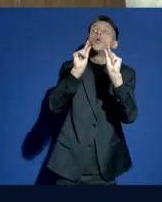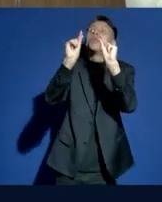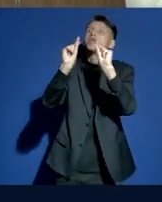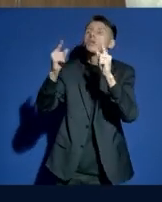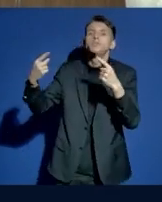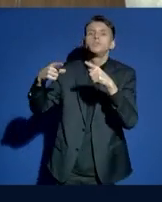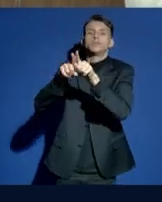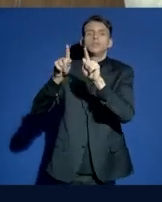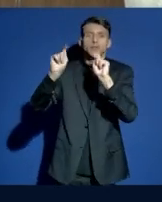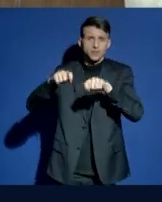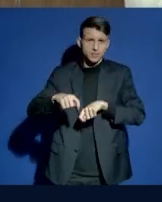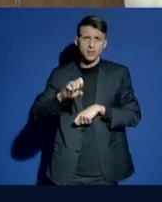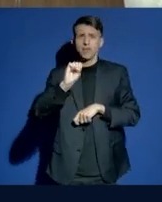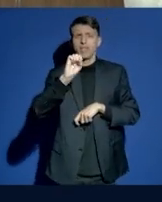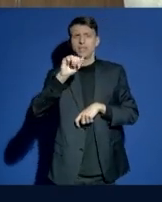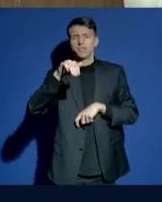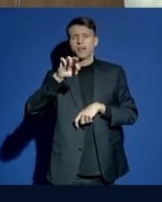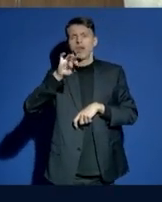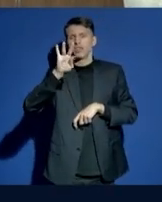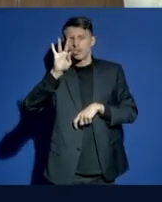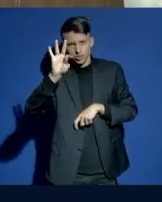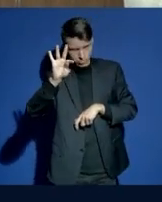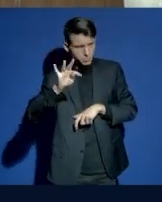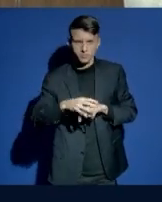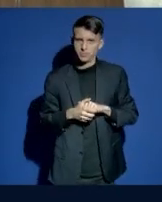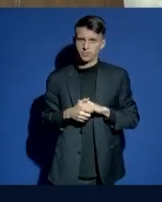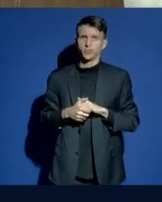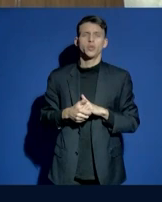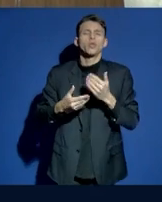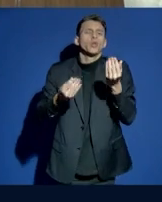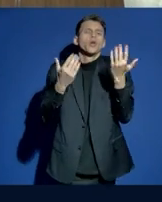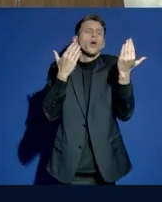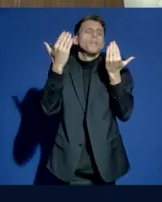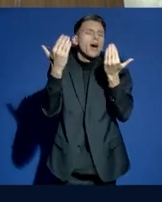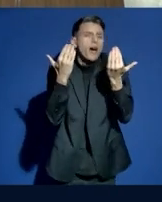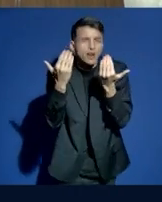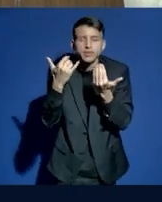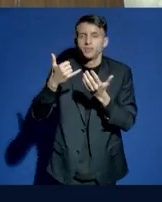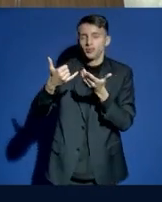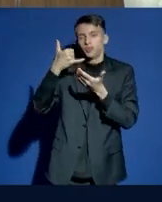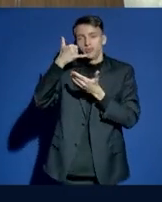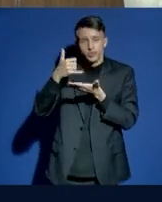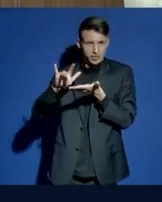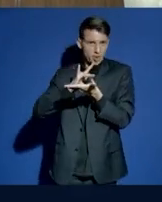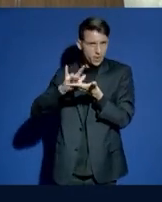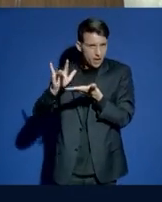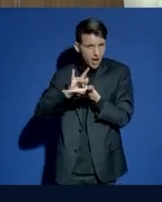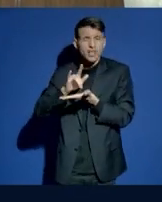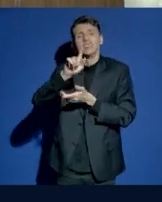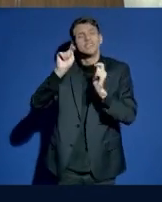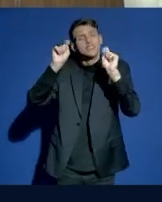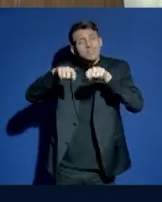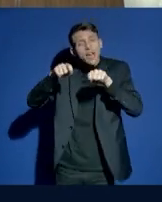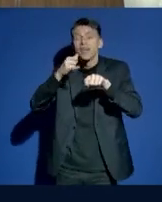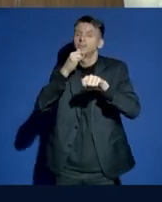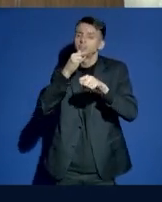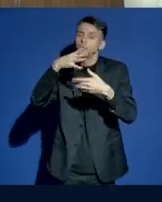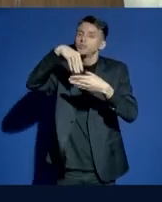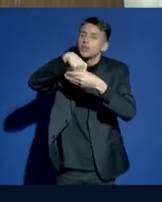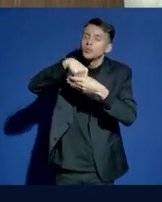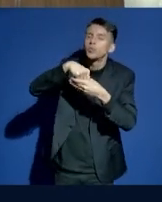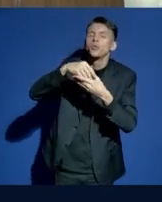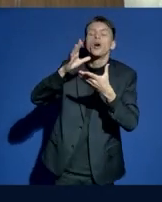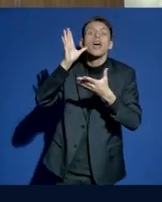então nós chamamos de smart machines que a nossa ideia que ele seja como é um smartphone que você traga a sua solução Embarque nesse equipamento